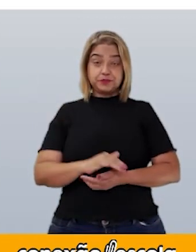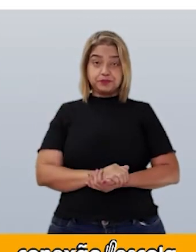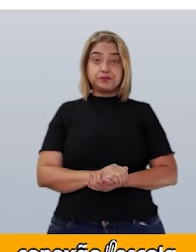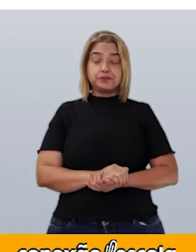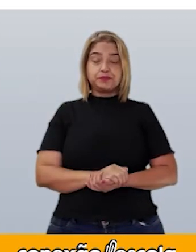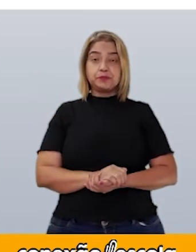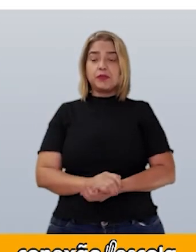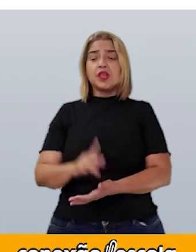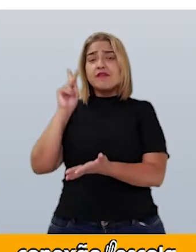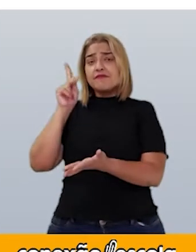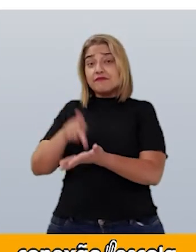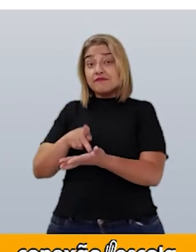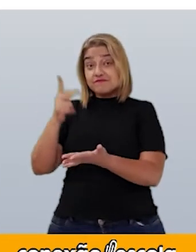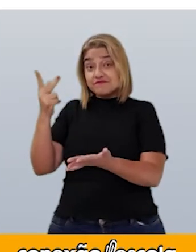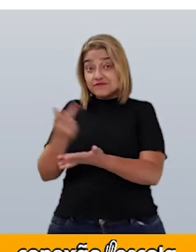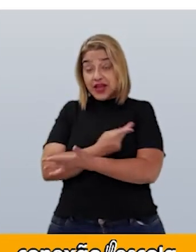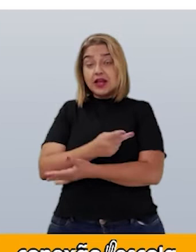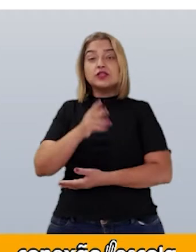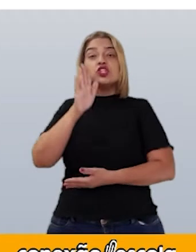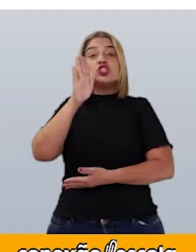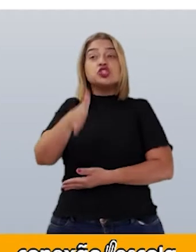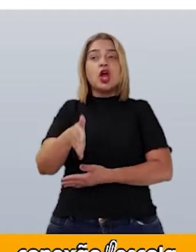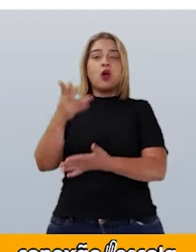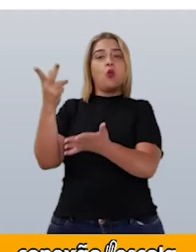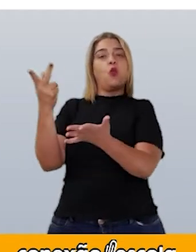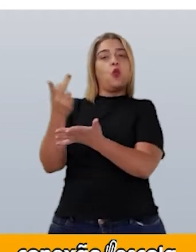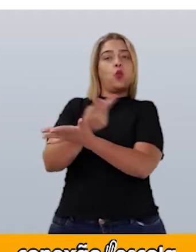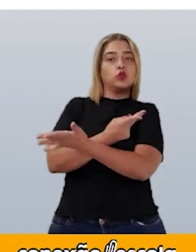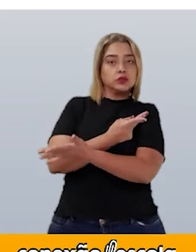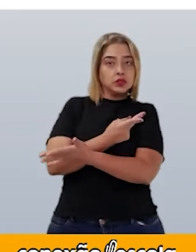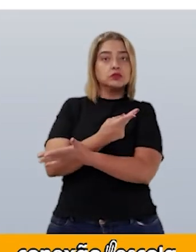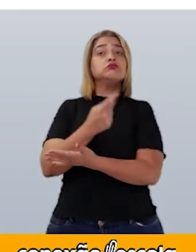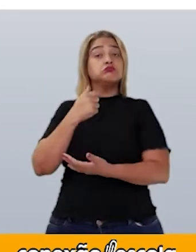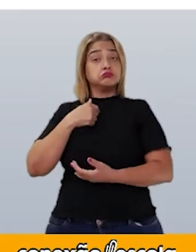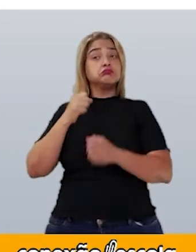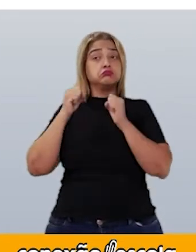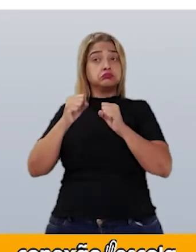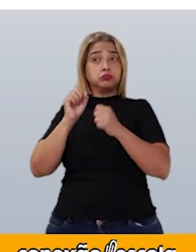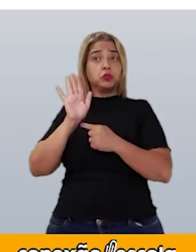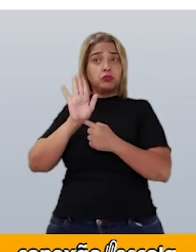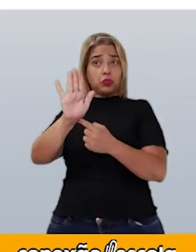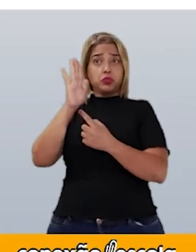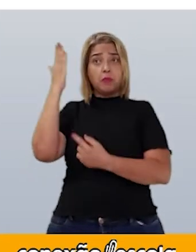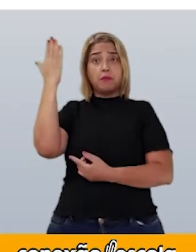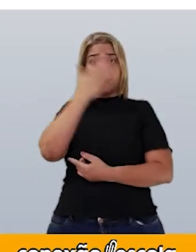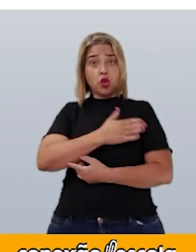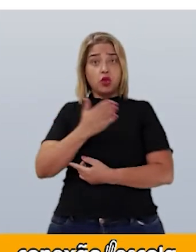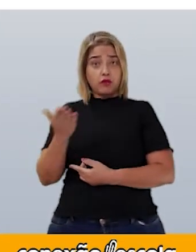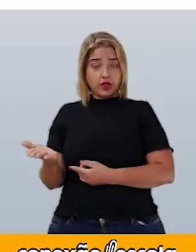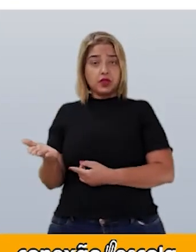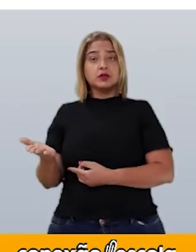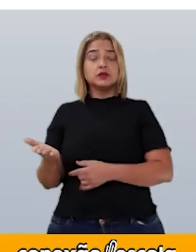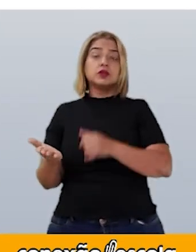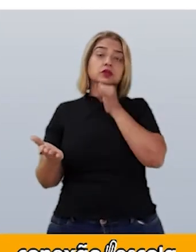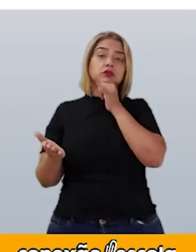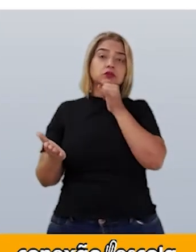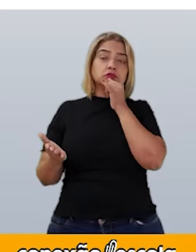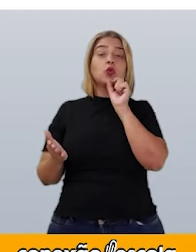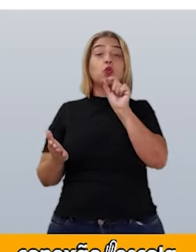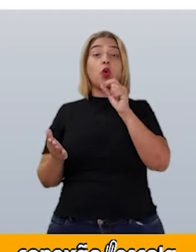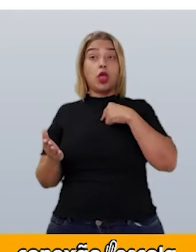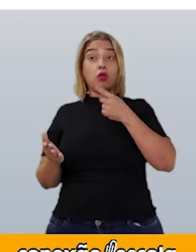O fato é algo que aconteceu e que se pode provar a existência dele. Isto é, aquilo